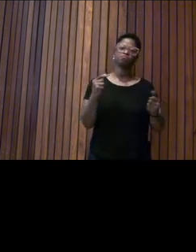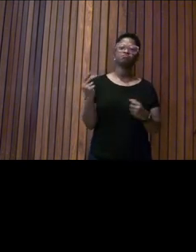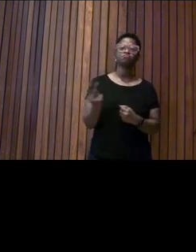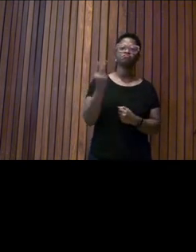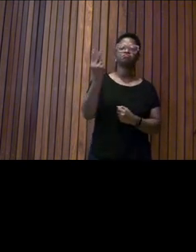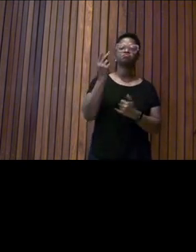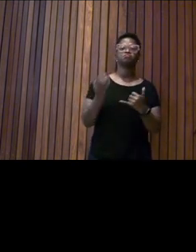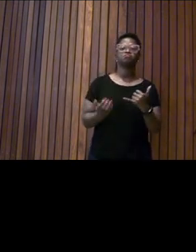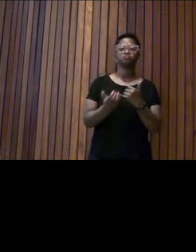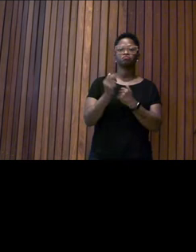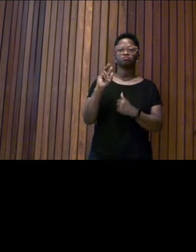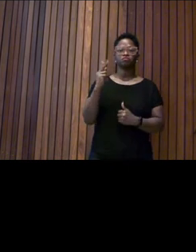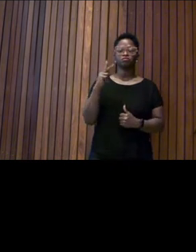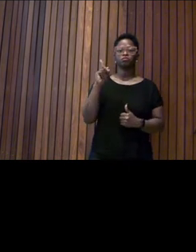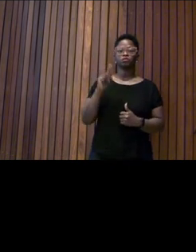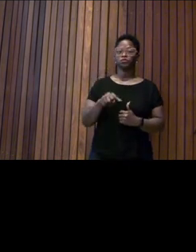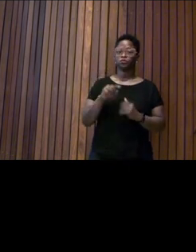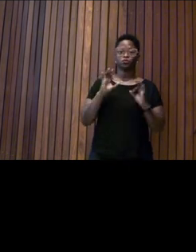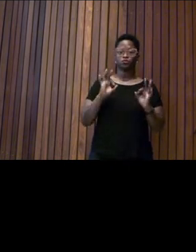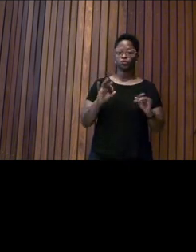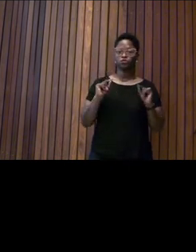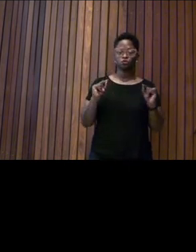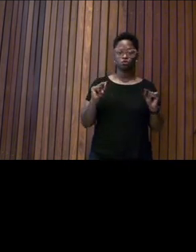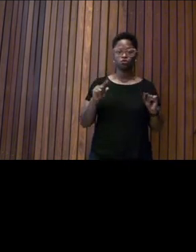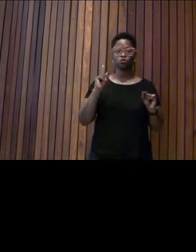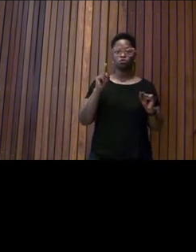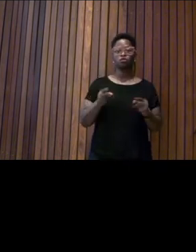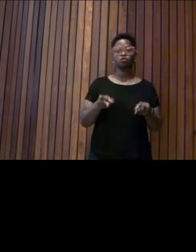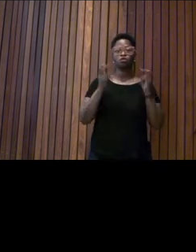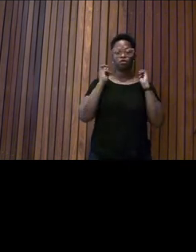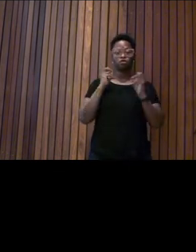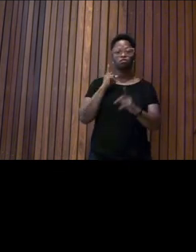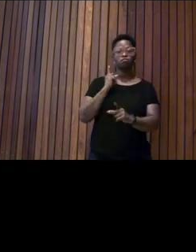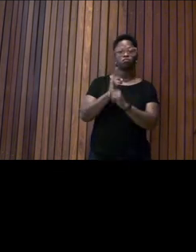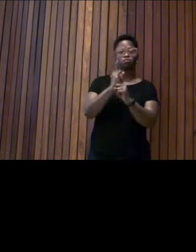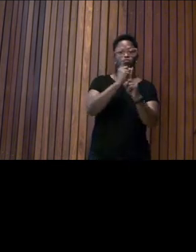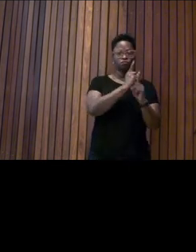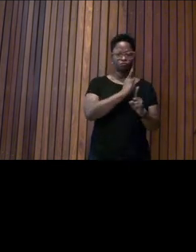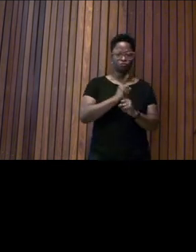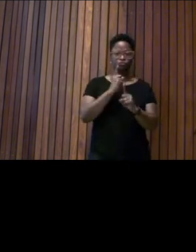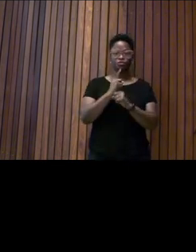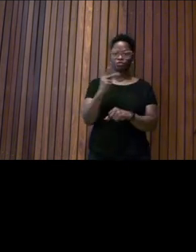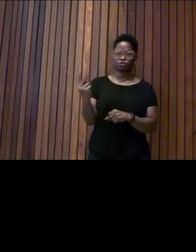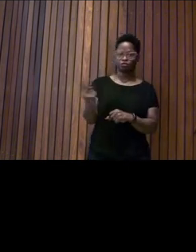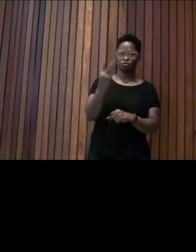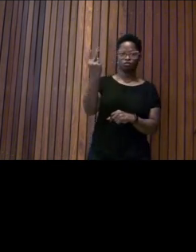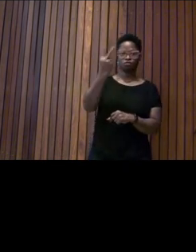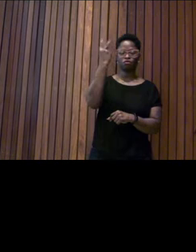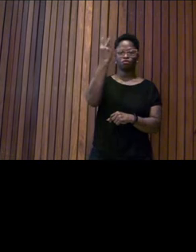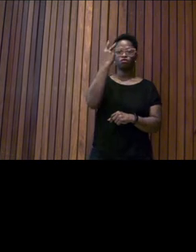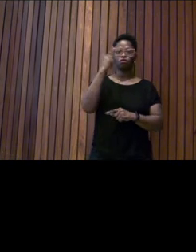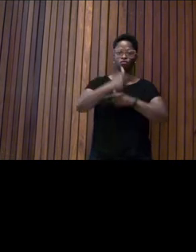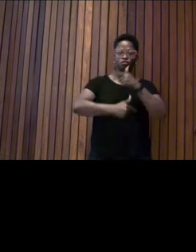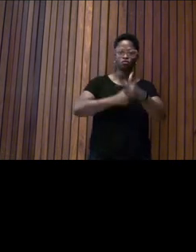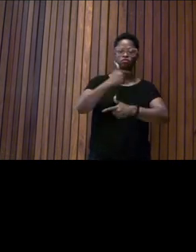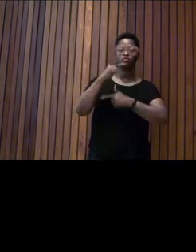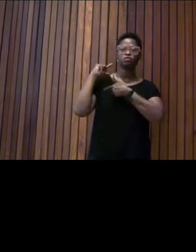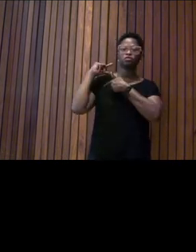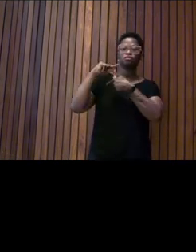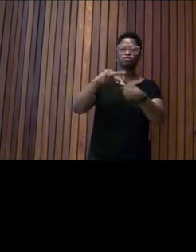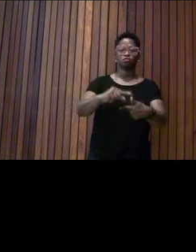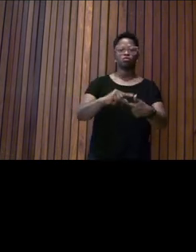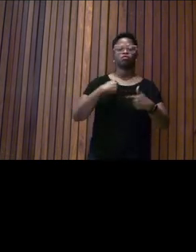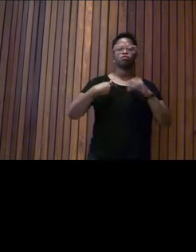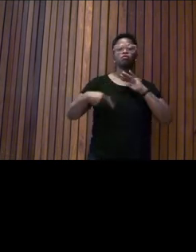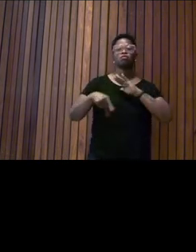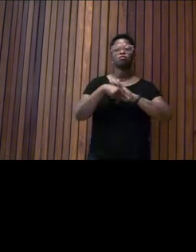do patrimônio histórico, que é exatamente reconhecer, identificar e valorizar os ofícios tradicionais, né, que compõem,